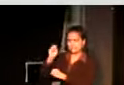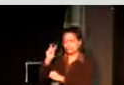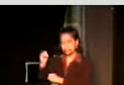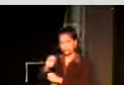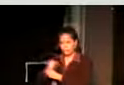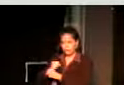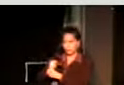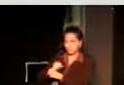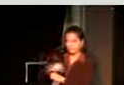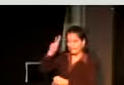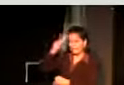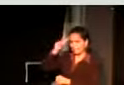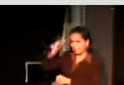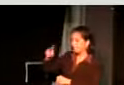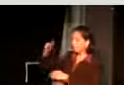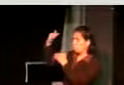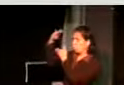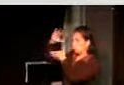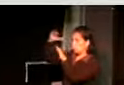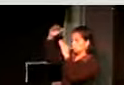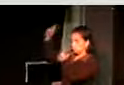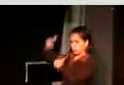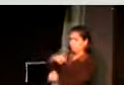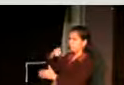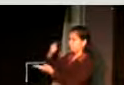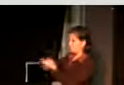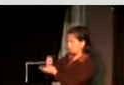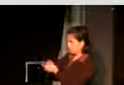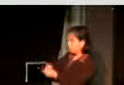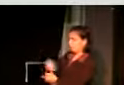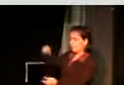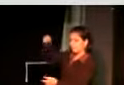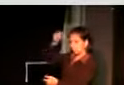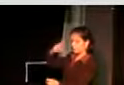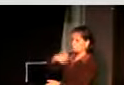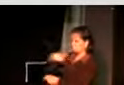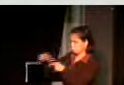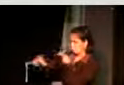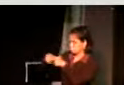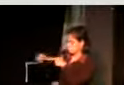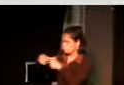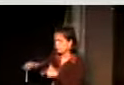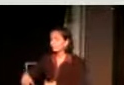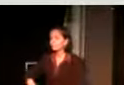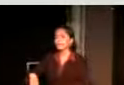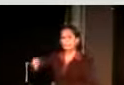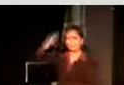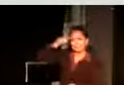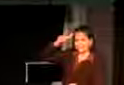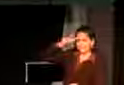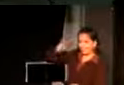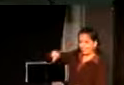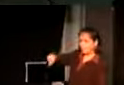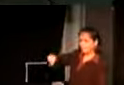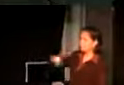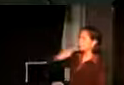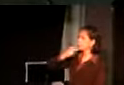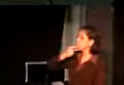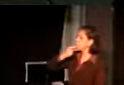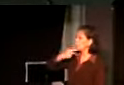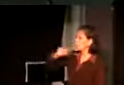que aquele tijolo na parede fui eu que paguei se recorda que é aquele sujeito que estava